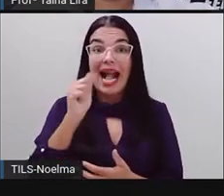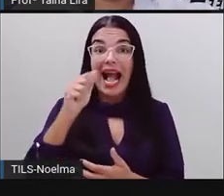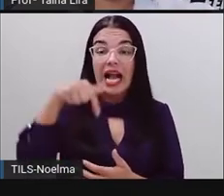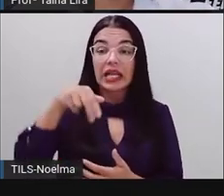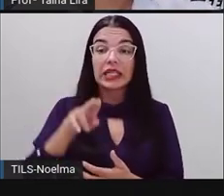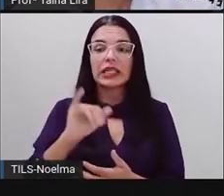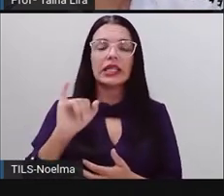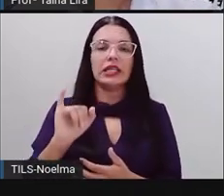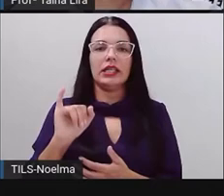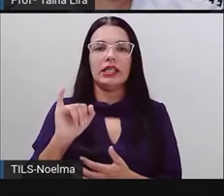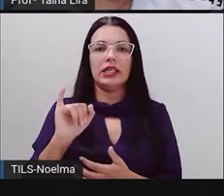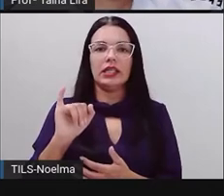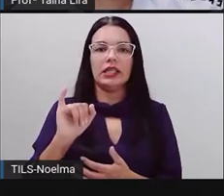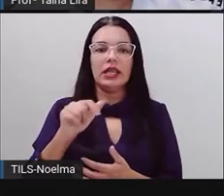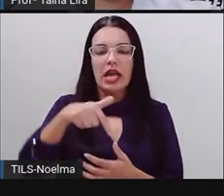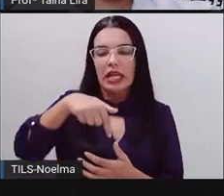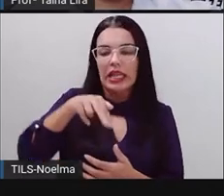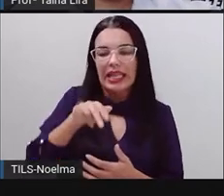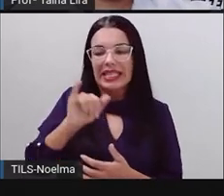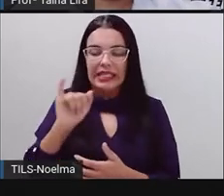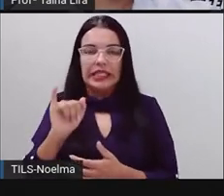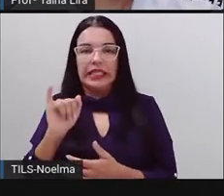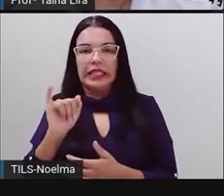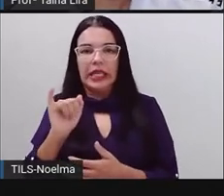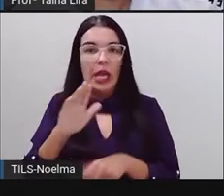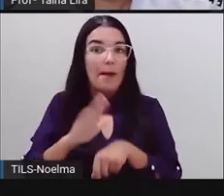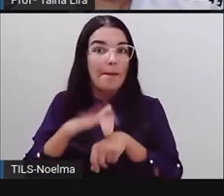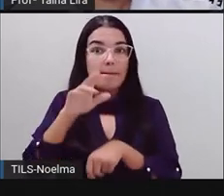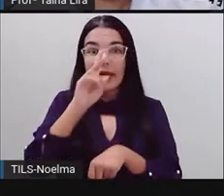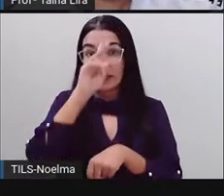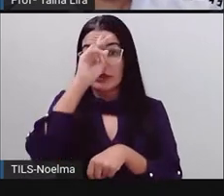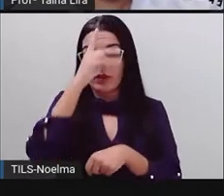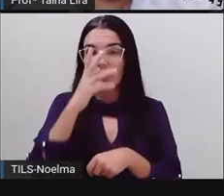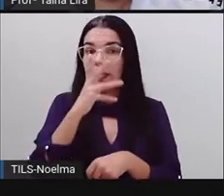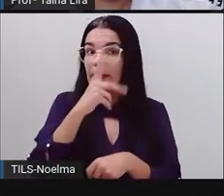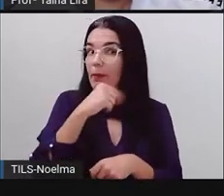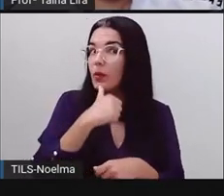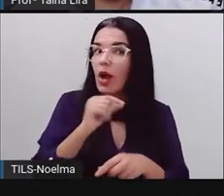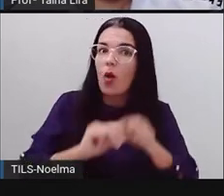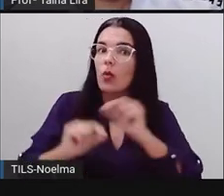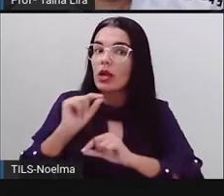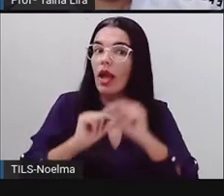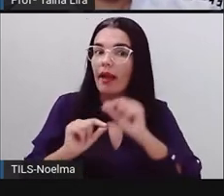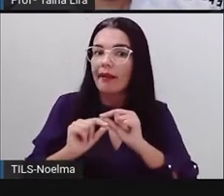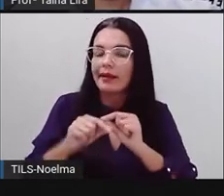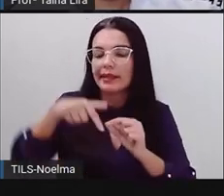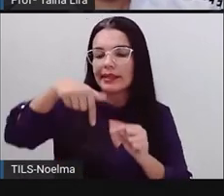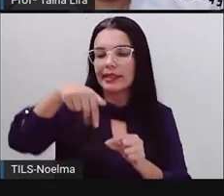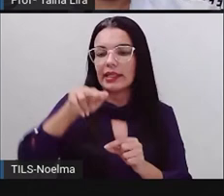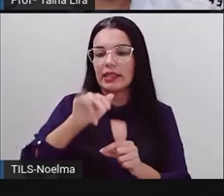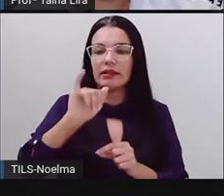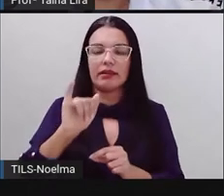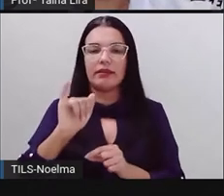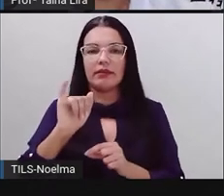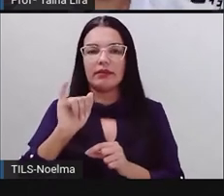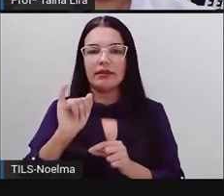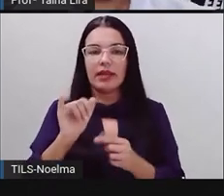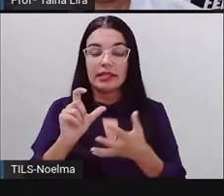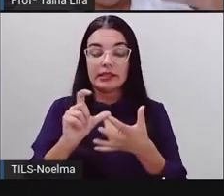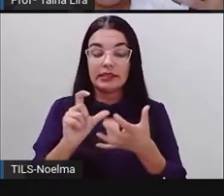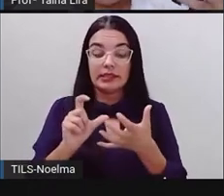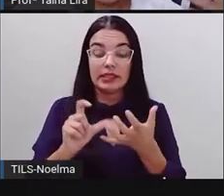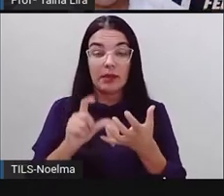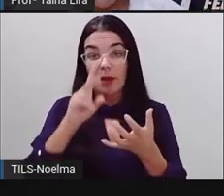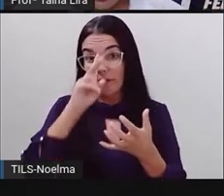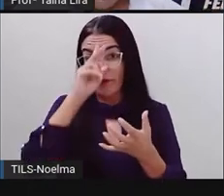caqui caqui Então demorou mais aqui ó a sílaba aqui como ela é